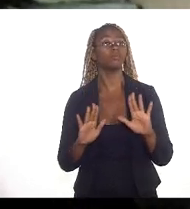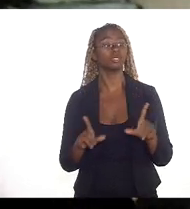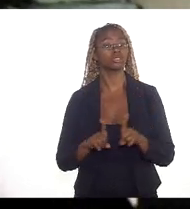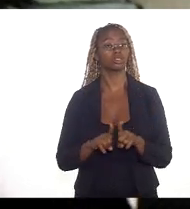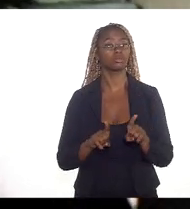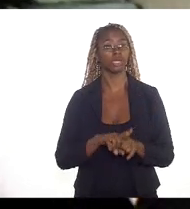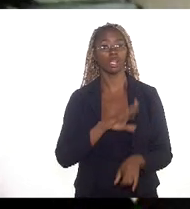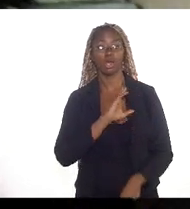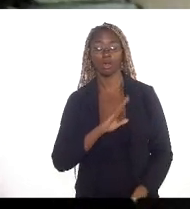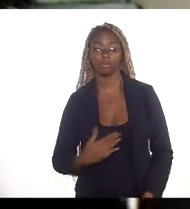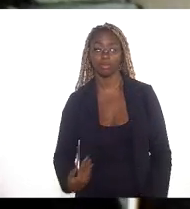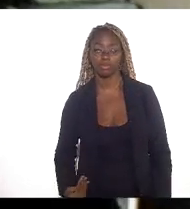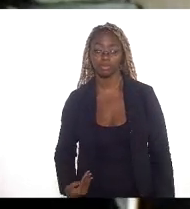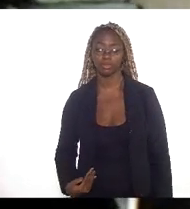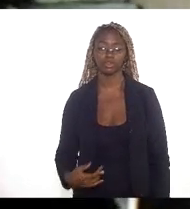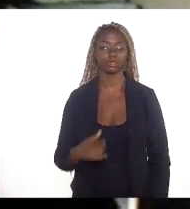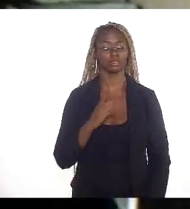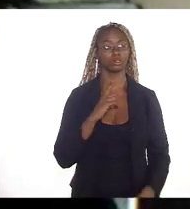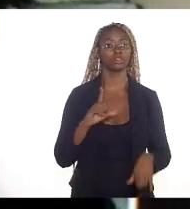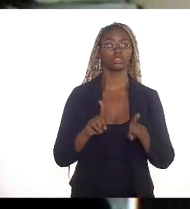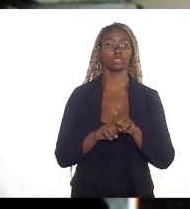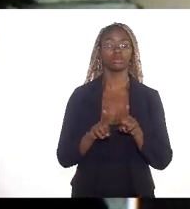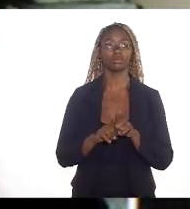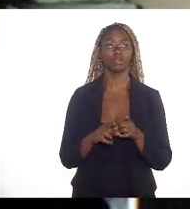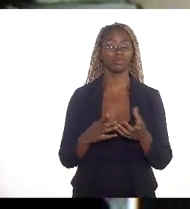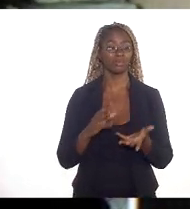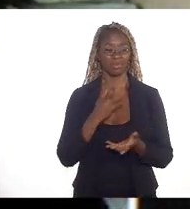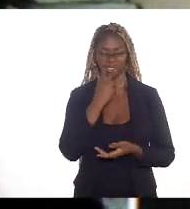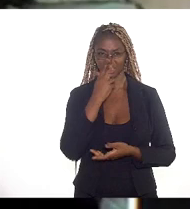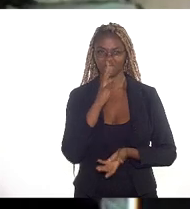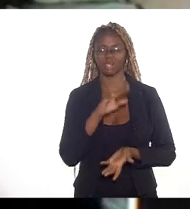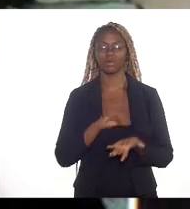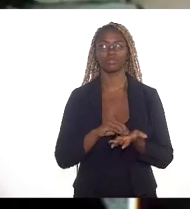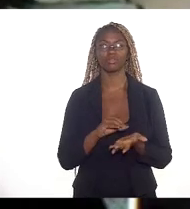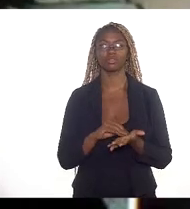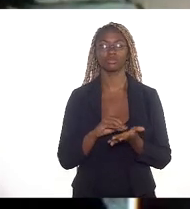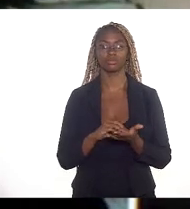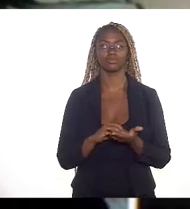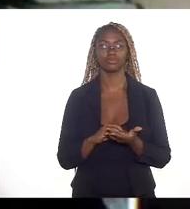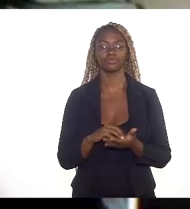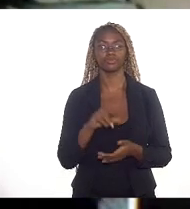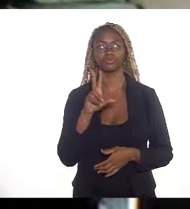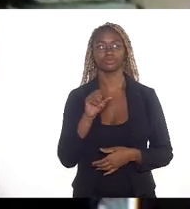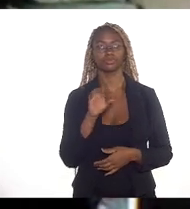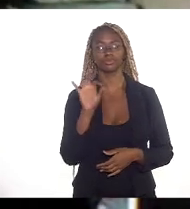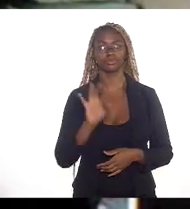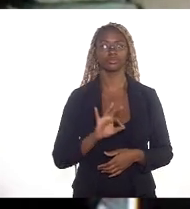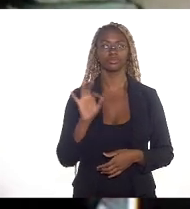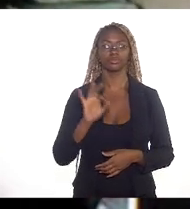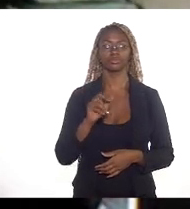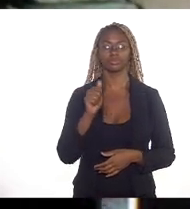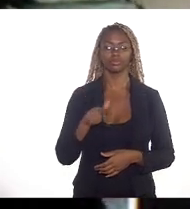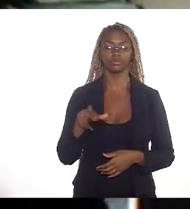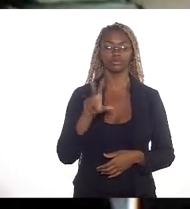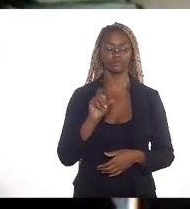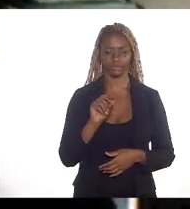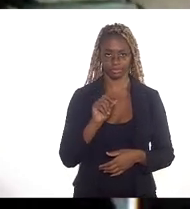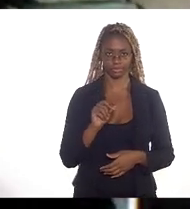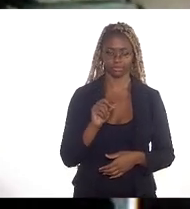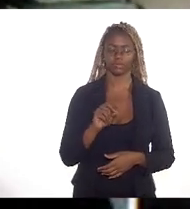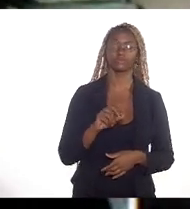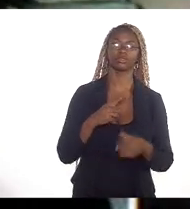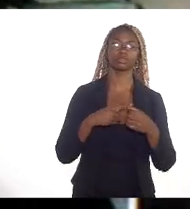rede pública um cenário de um fosso, onde mais de 50% dos estudantes, tanto nas